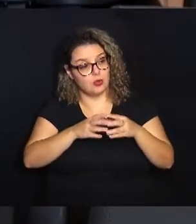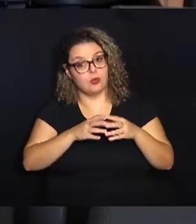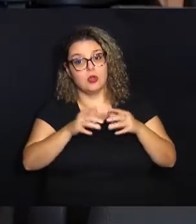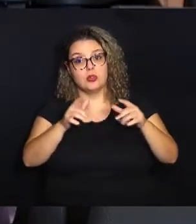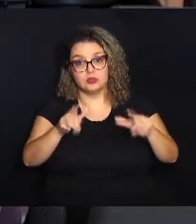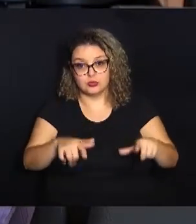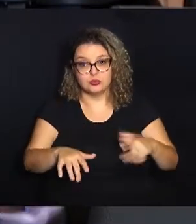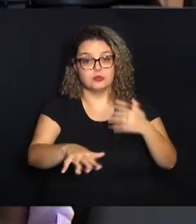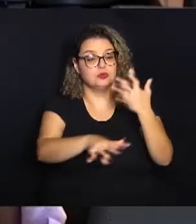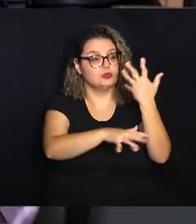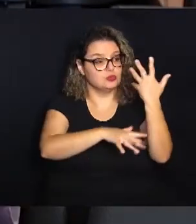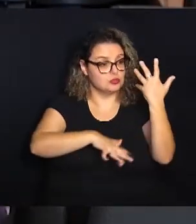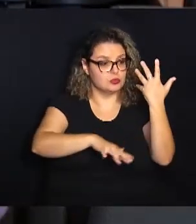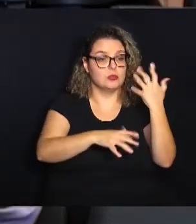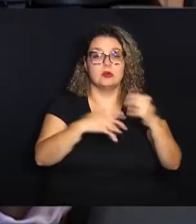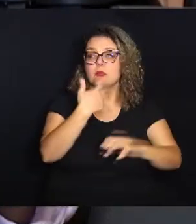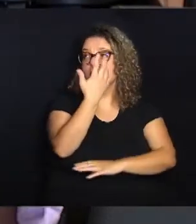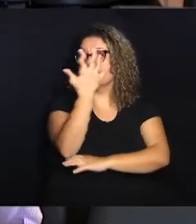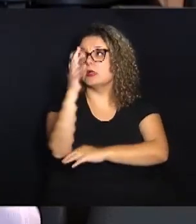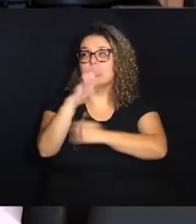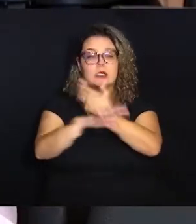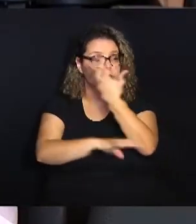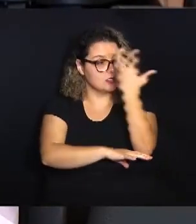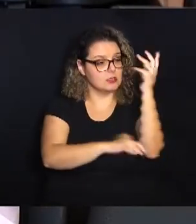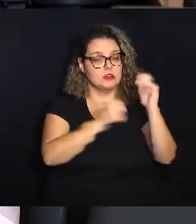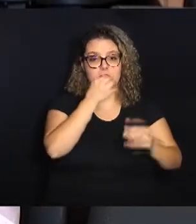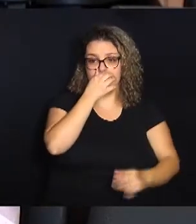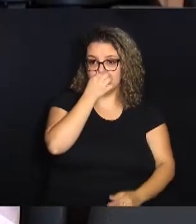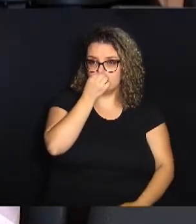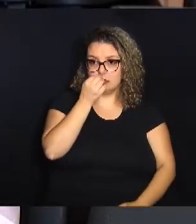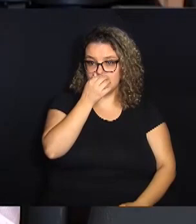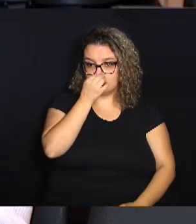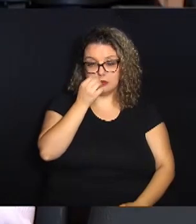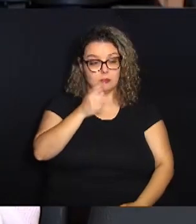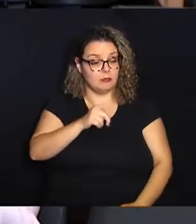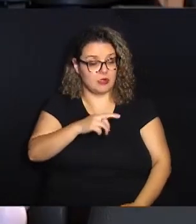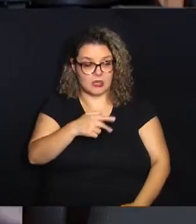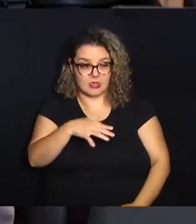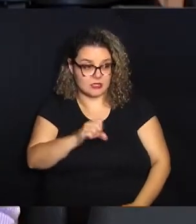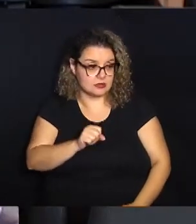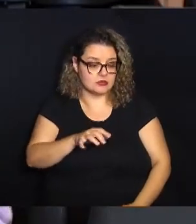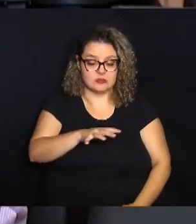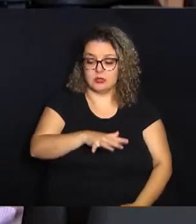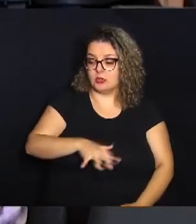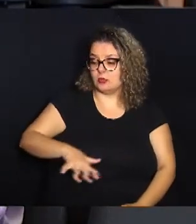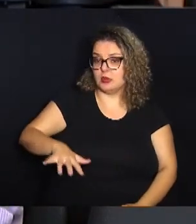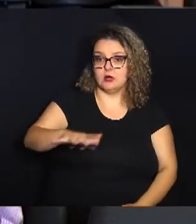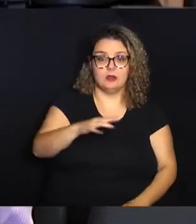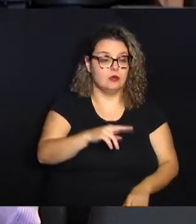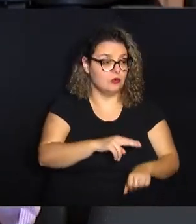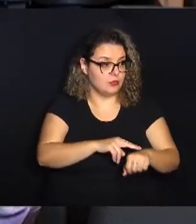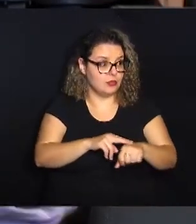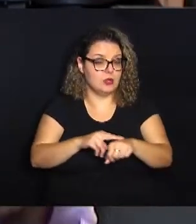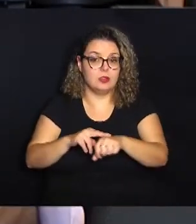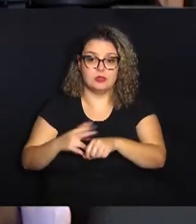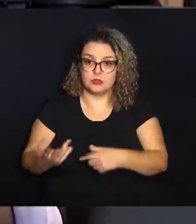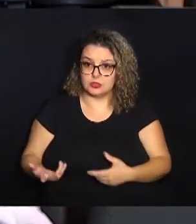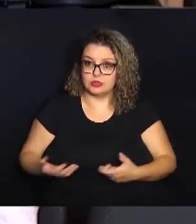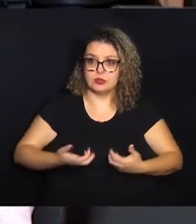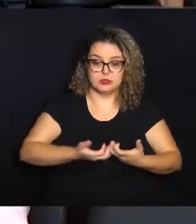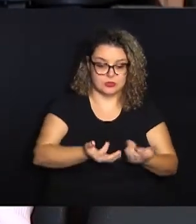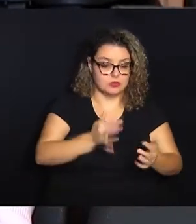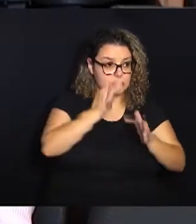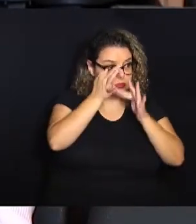com o meio ambiente, conviverem mais com a sua com áreas aí de